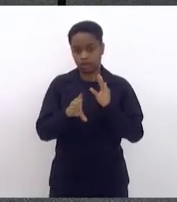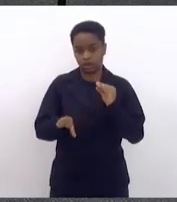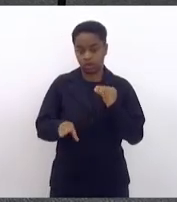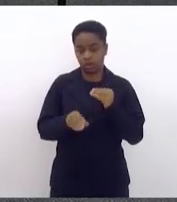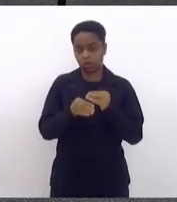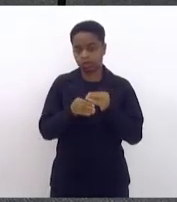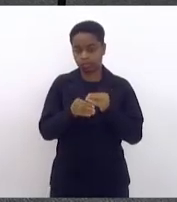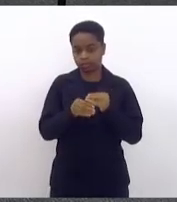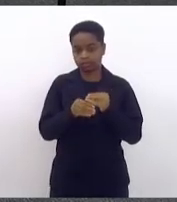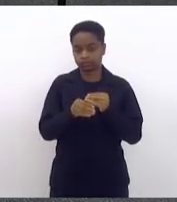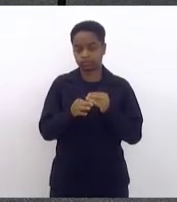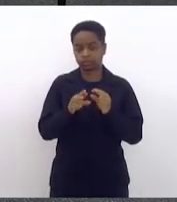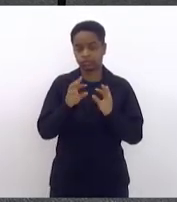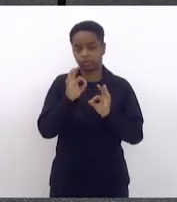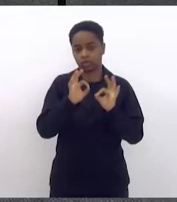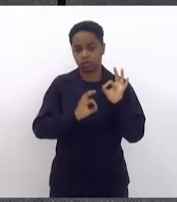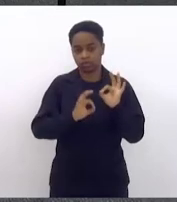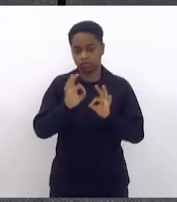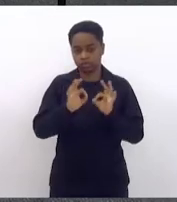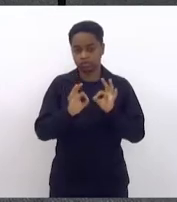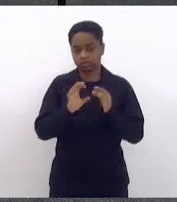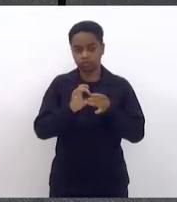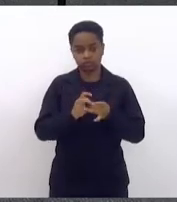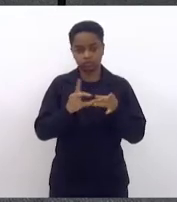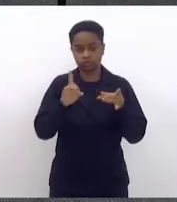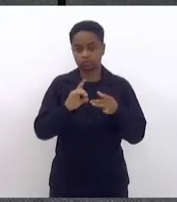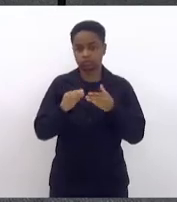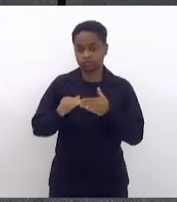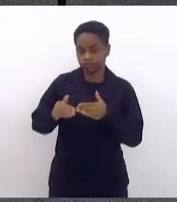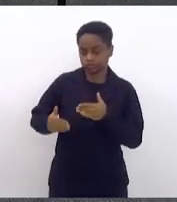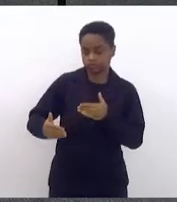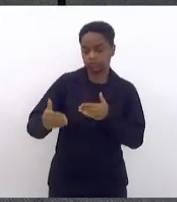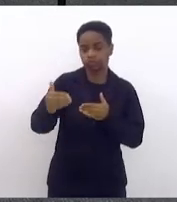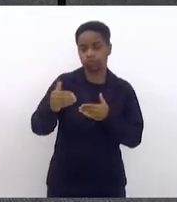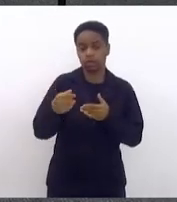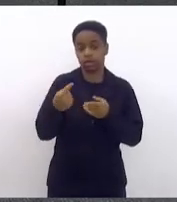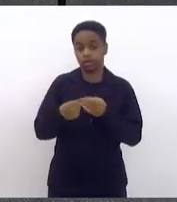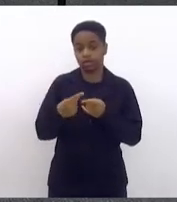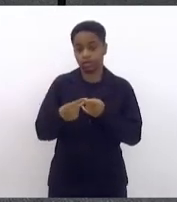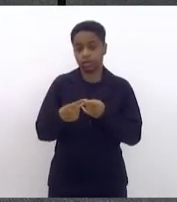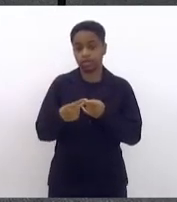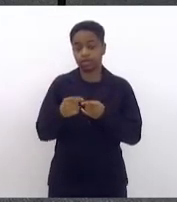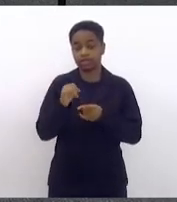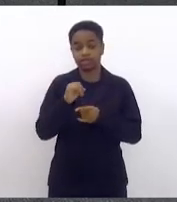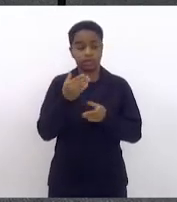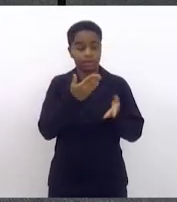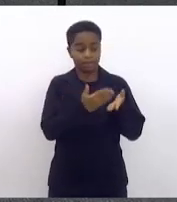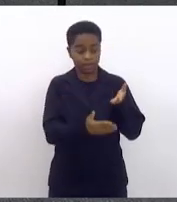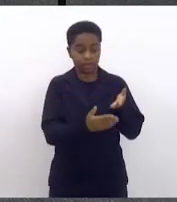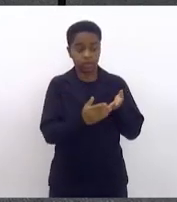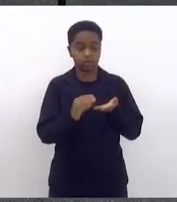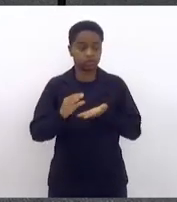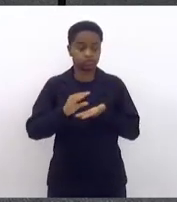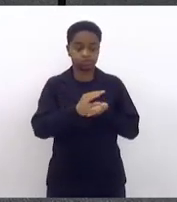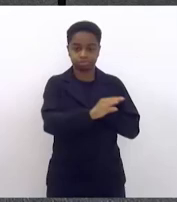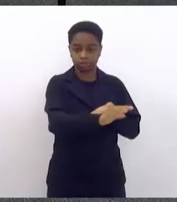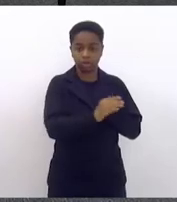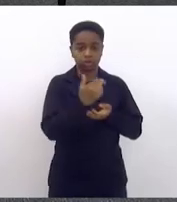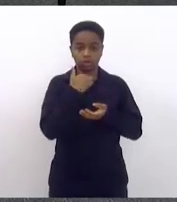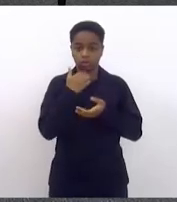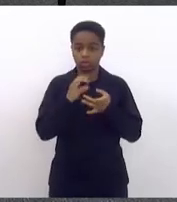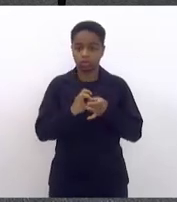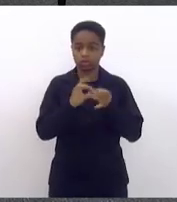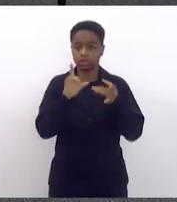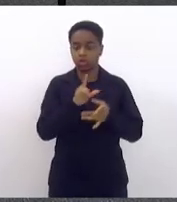regulamentarão não permitirão, a partir dessa data, já que você começou a compensar quem perdeu, permitir que tenha mais